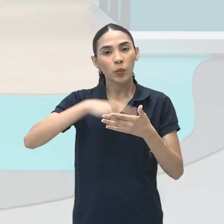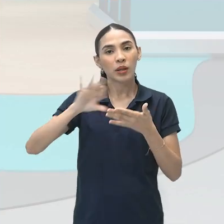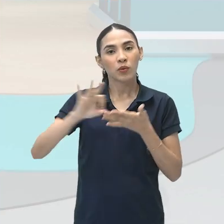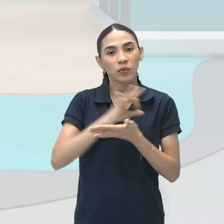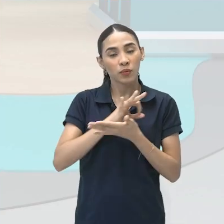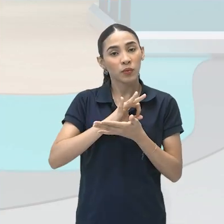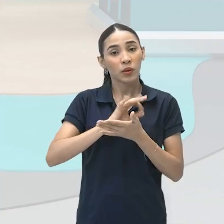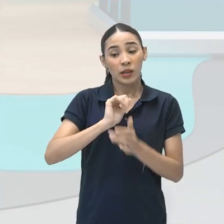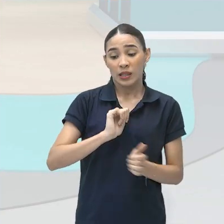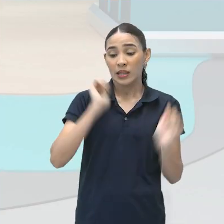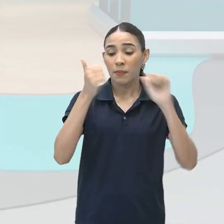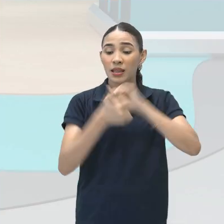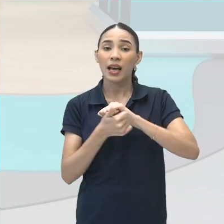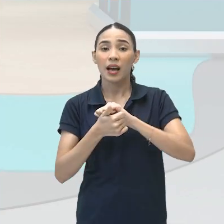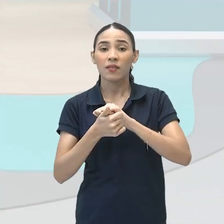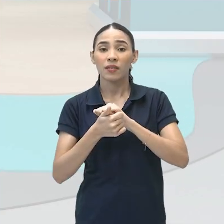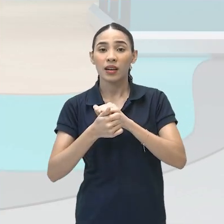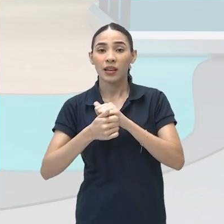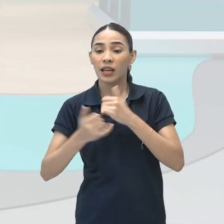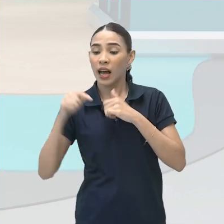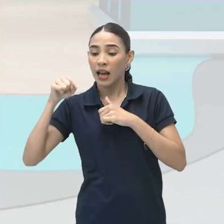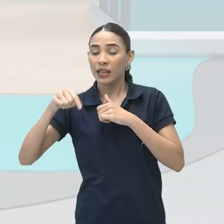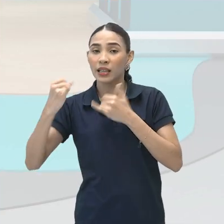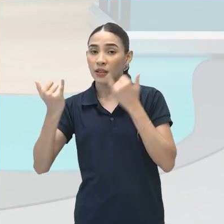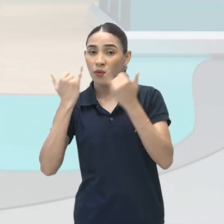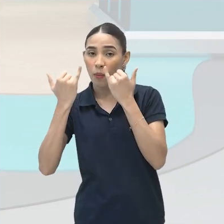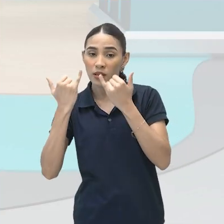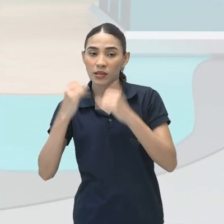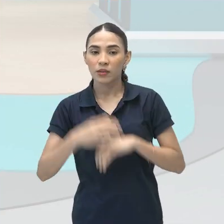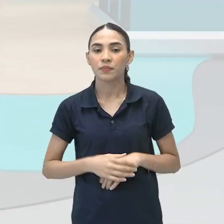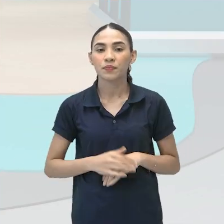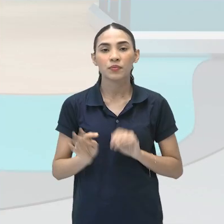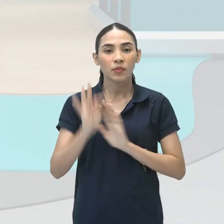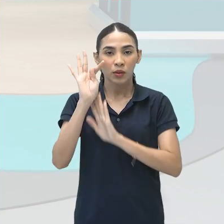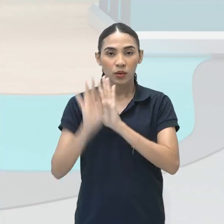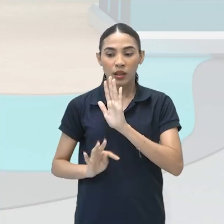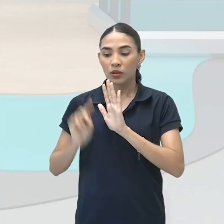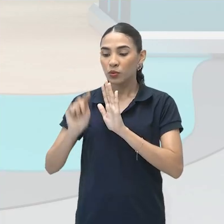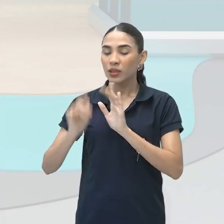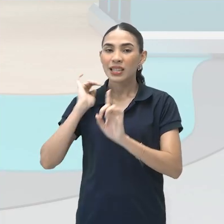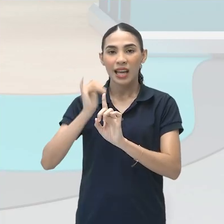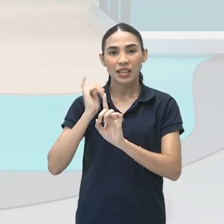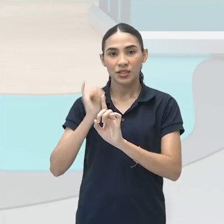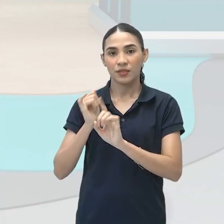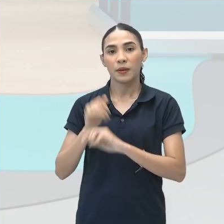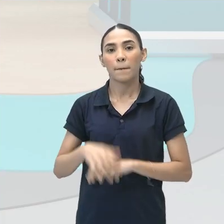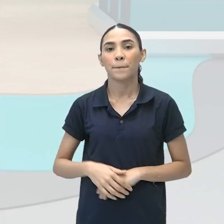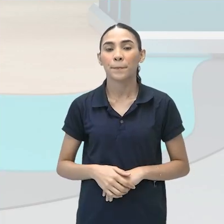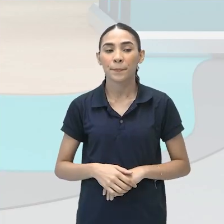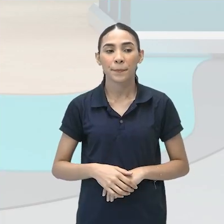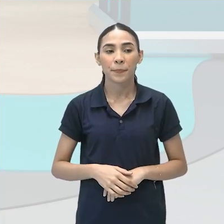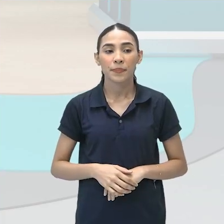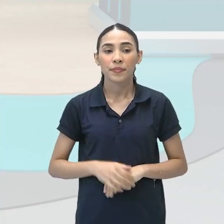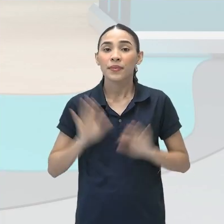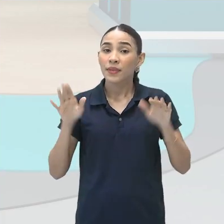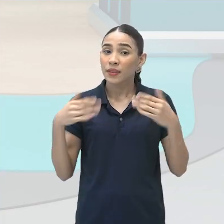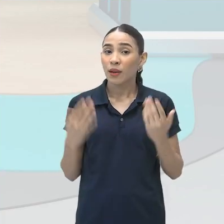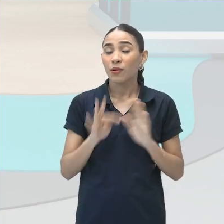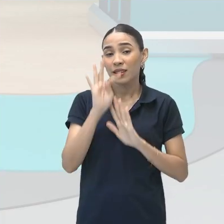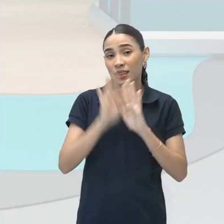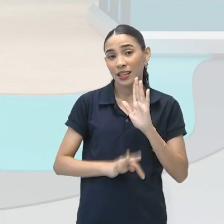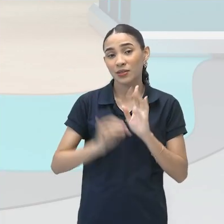e transformava as informações daqueles documentos oficiais em um texto de narrativa, né? E esses